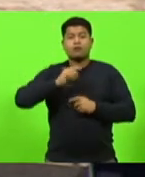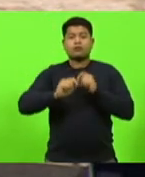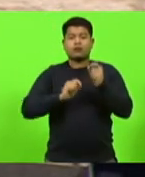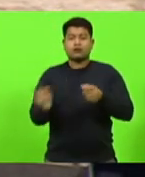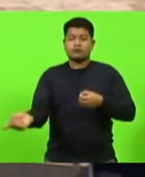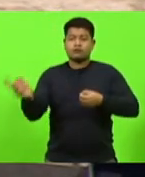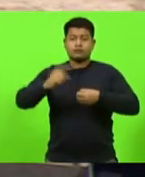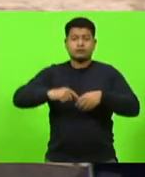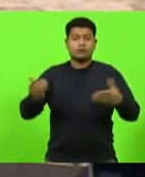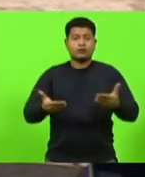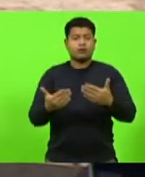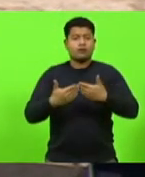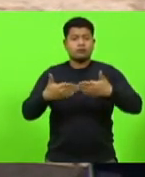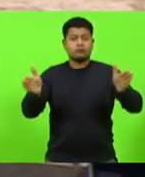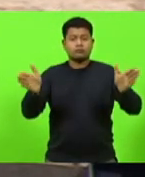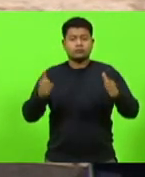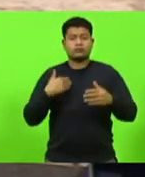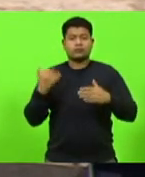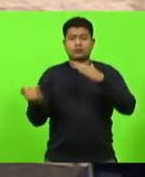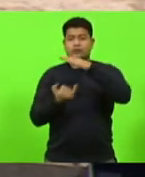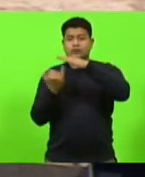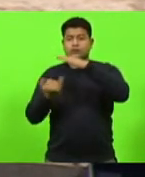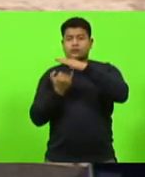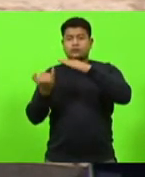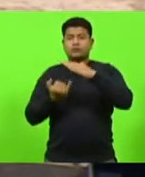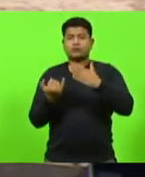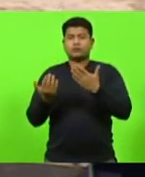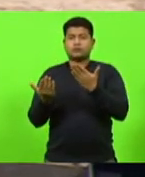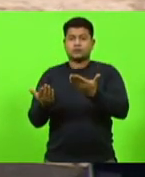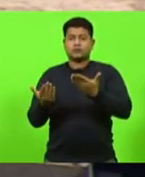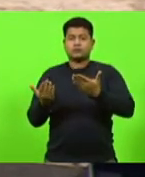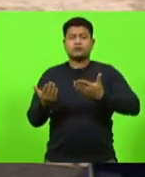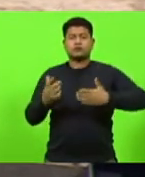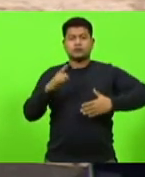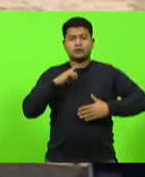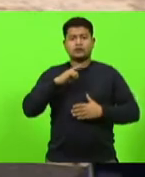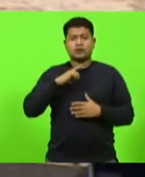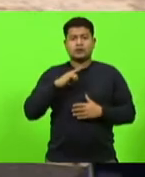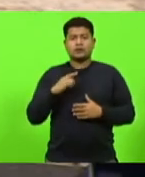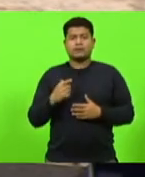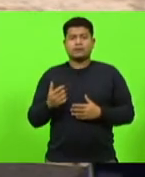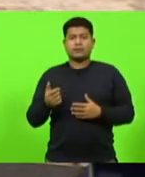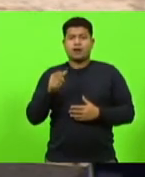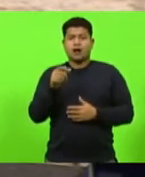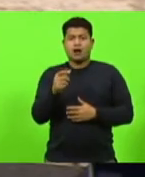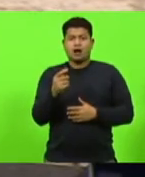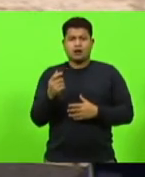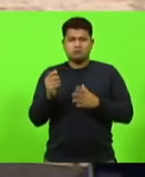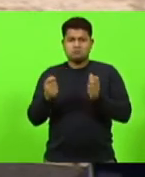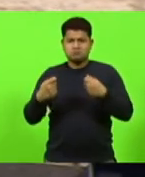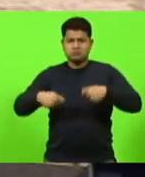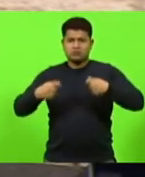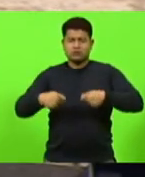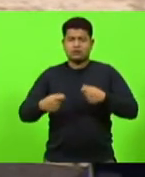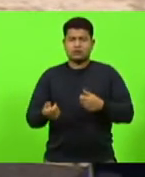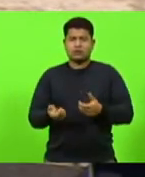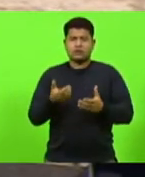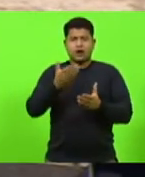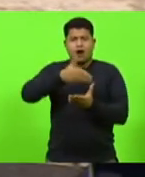está com seu nível de trabalho enorme, não precisa mais desse financiamento, tá?